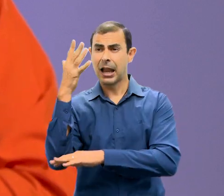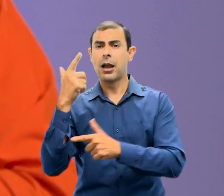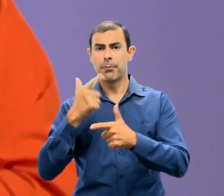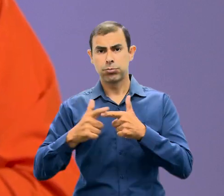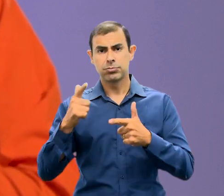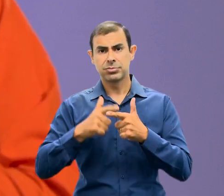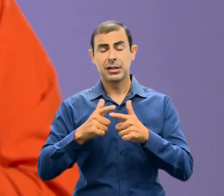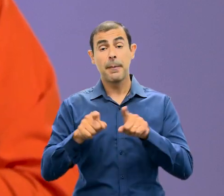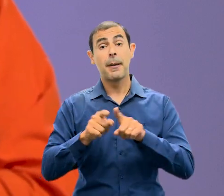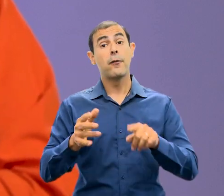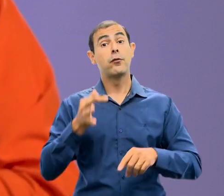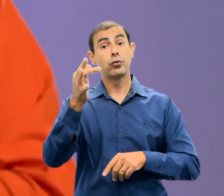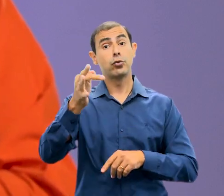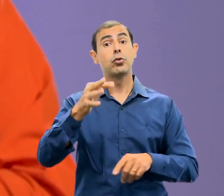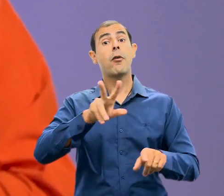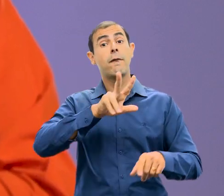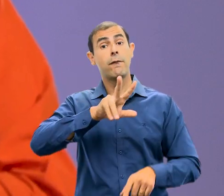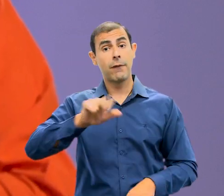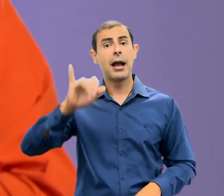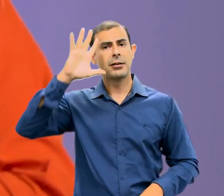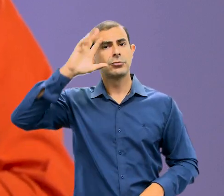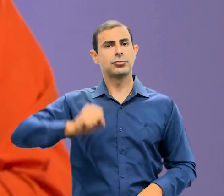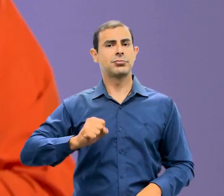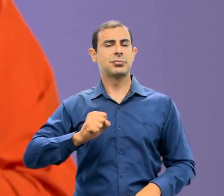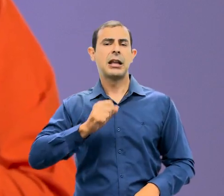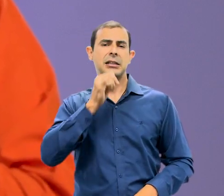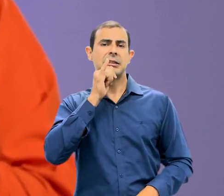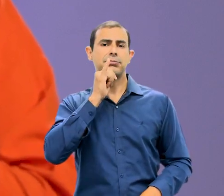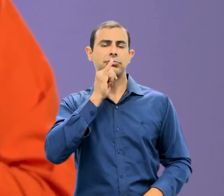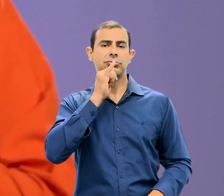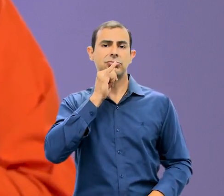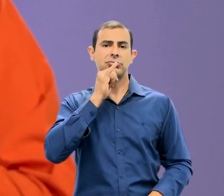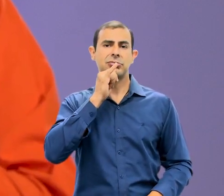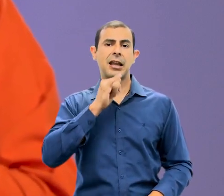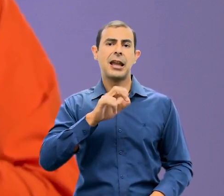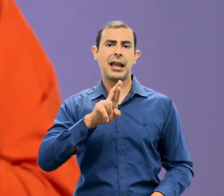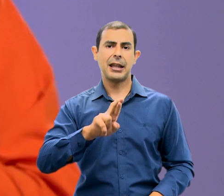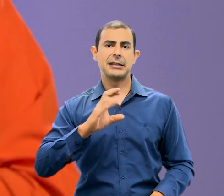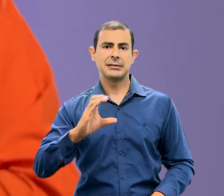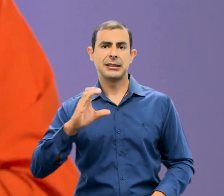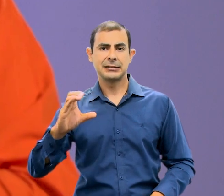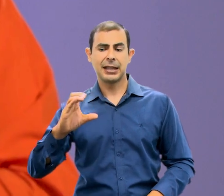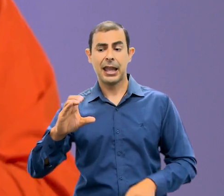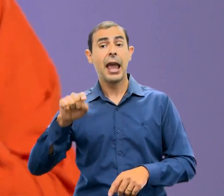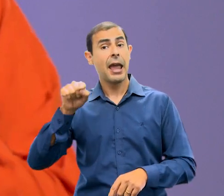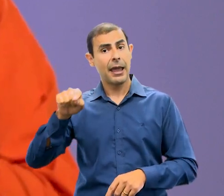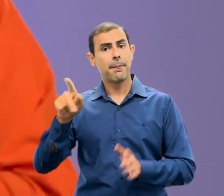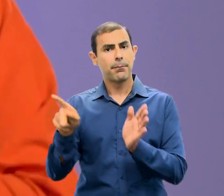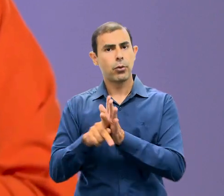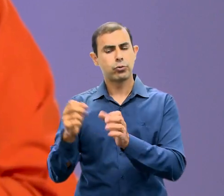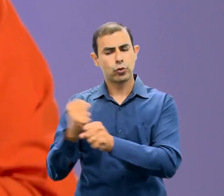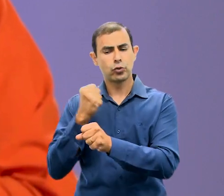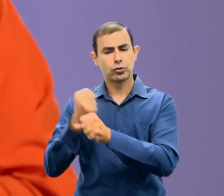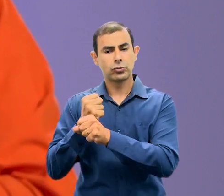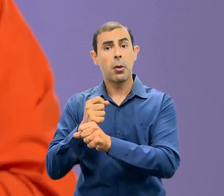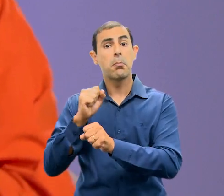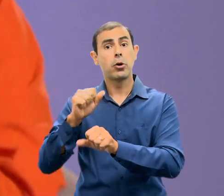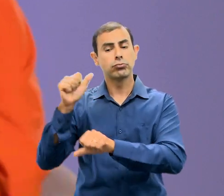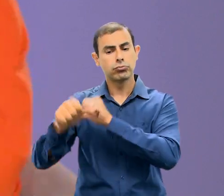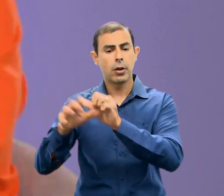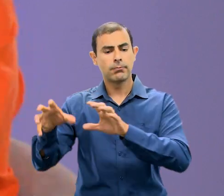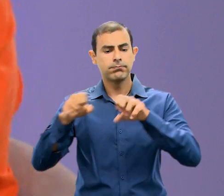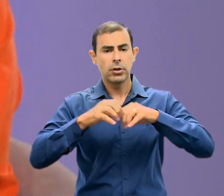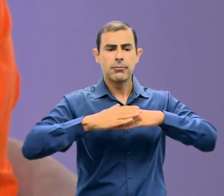de problema. Por exemplo, os RCC, que são resíduos de construção civil, eles podem ser utilizados, por exemplo, para pavimentação.